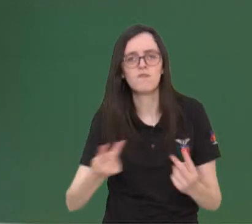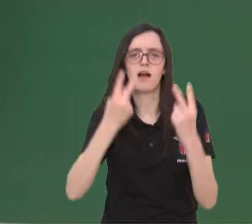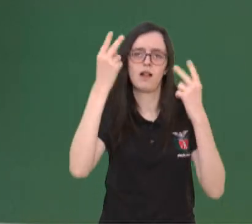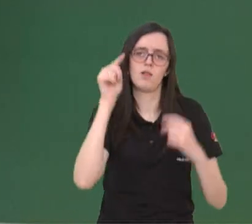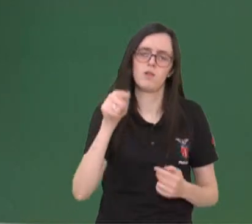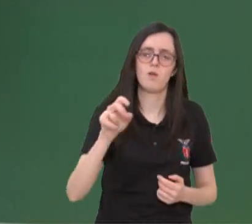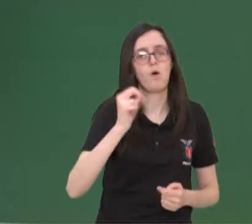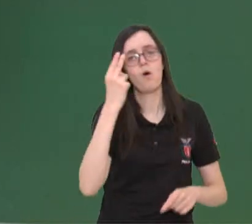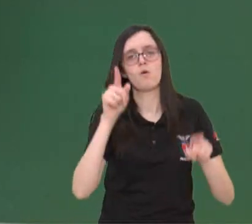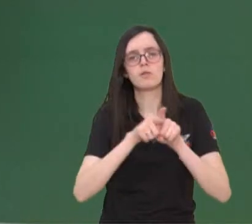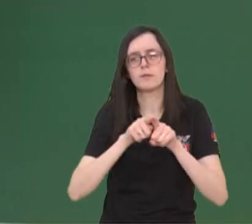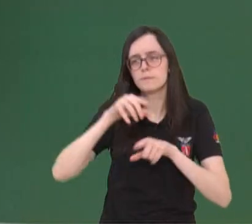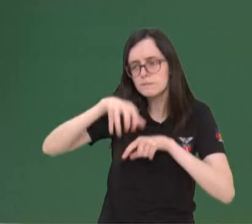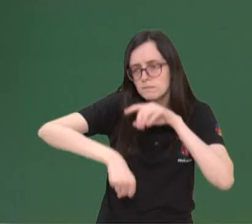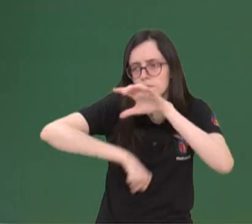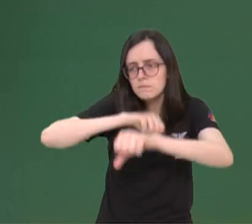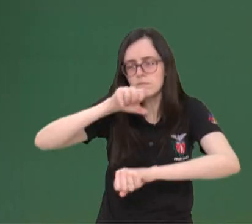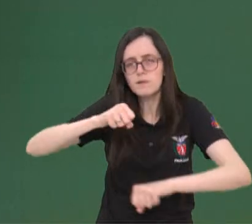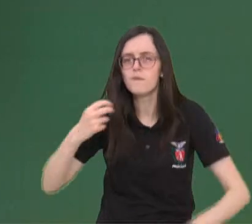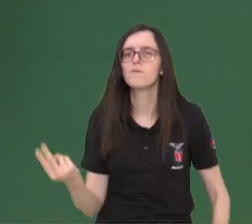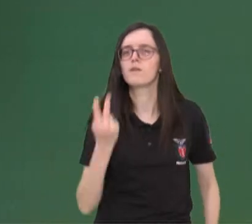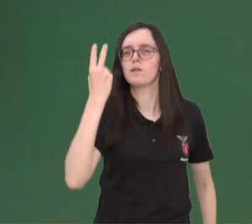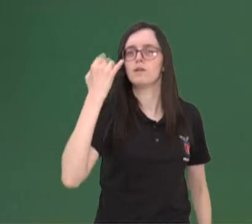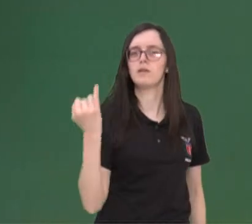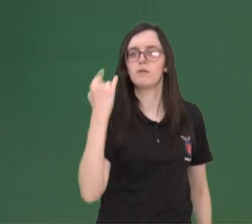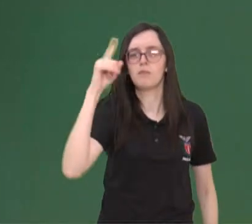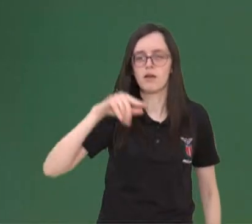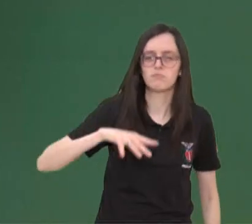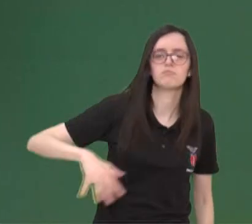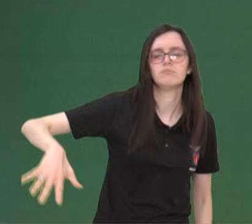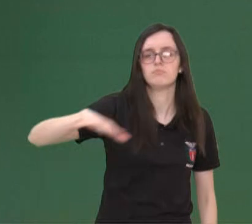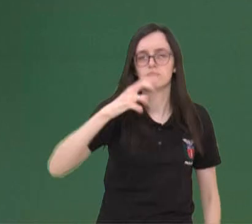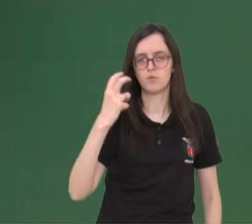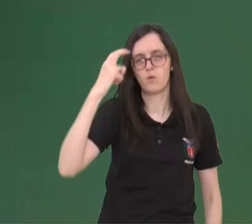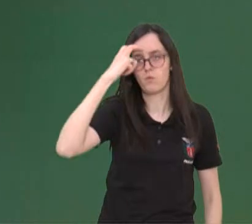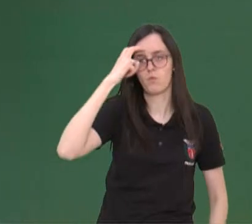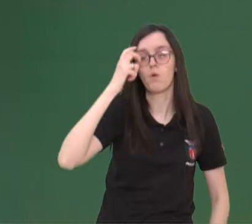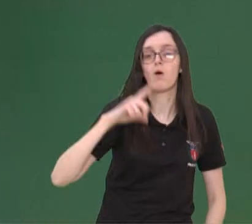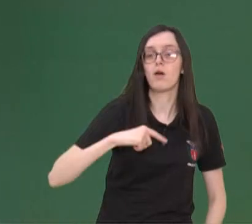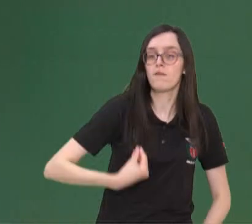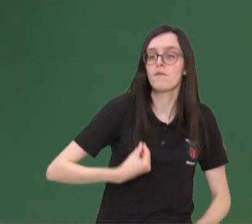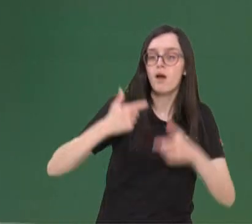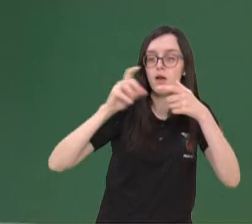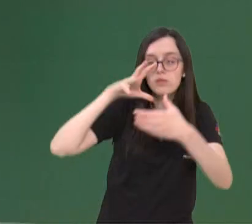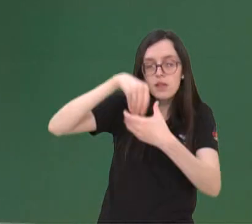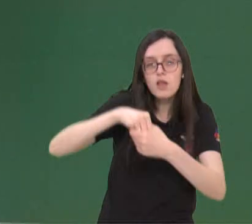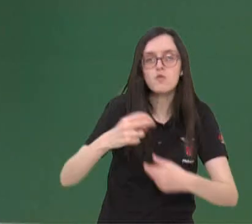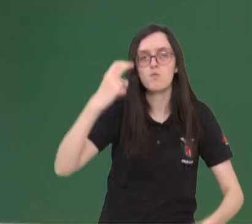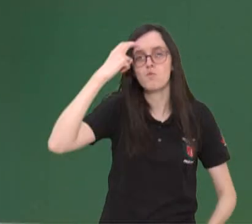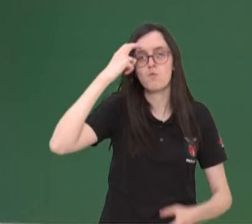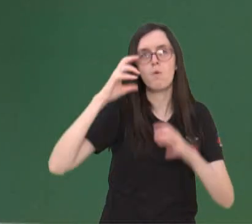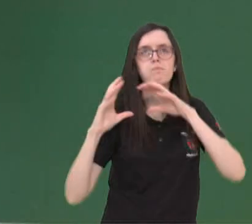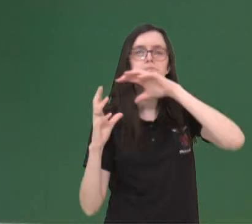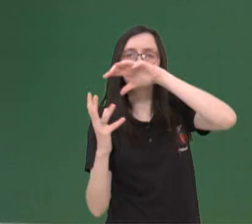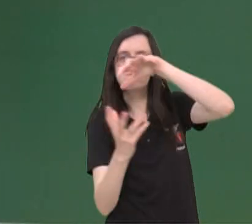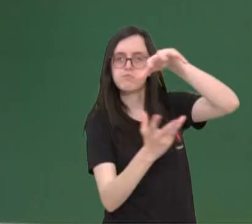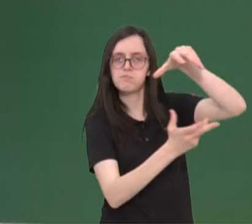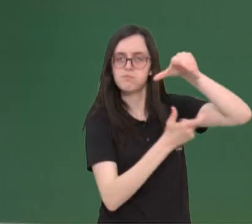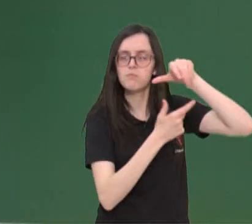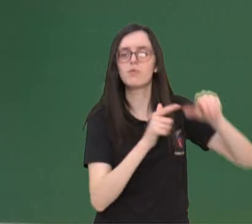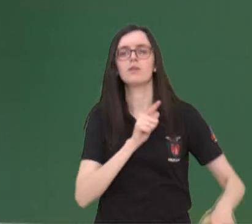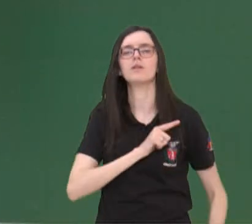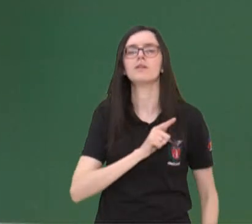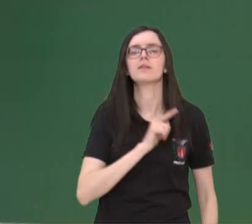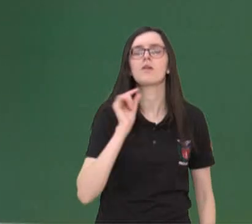valorizadas ou buscando a sua valorização no meio cultural, onde dentro dessa cultura global